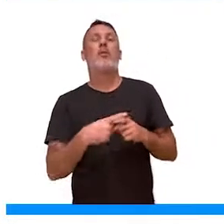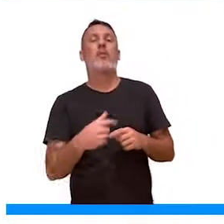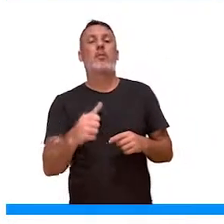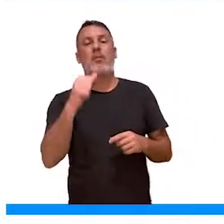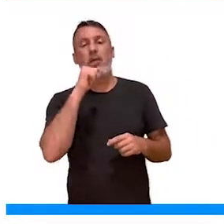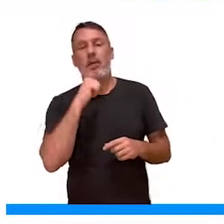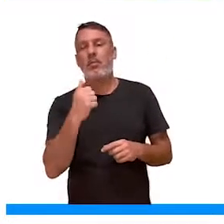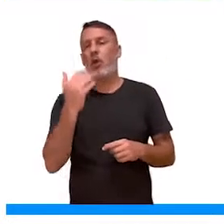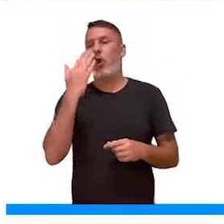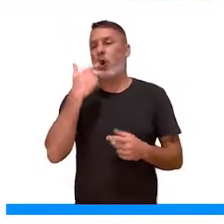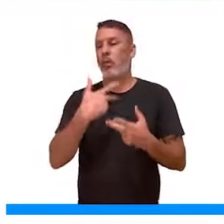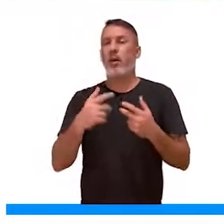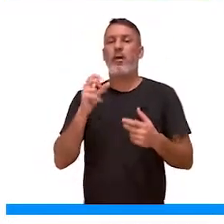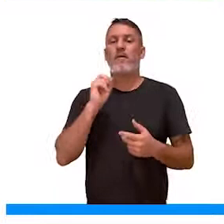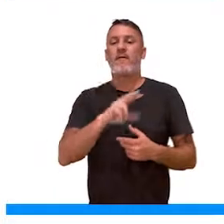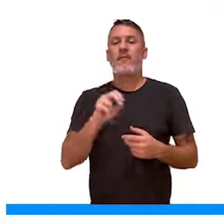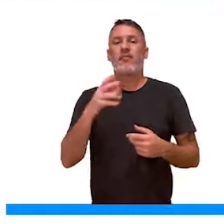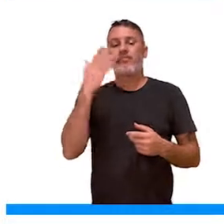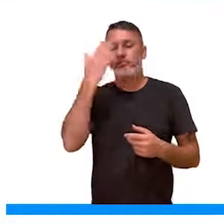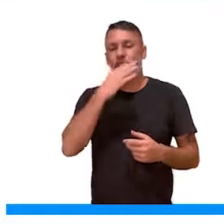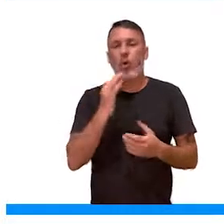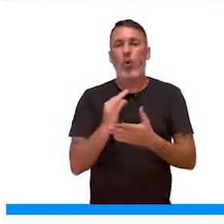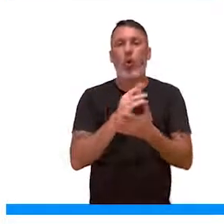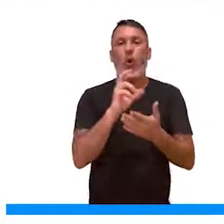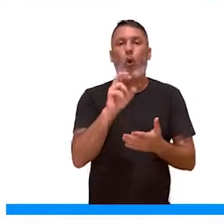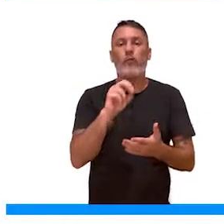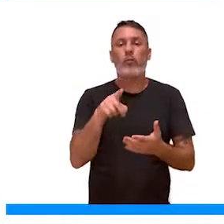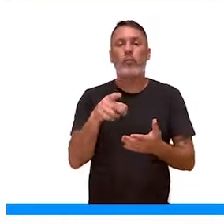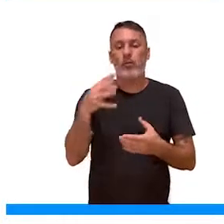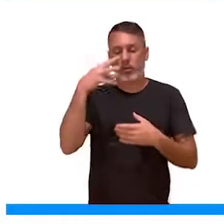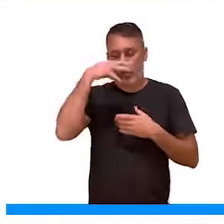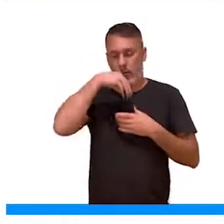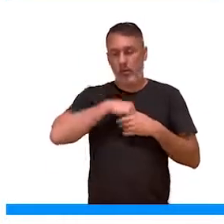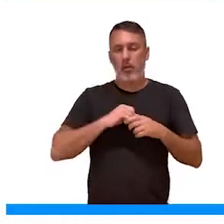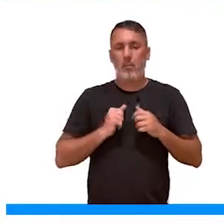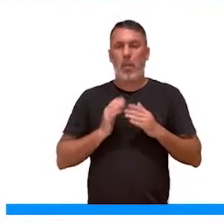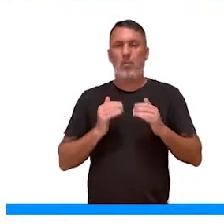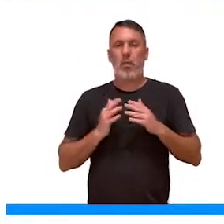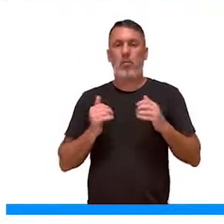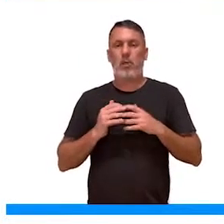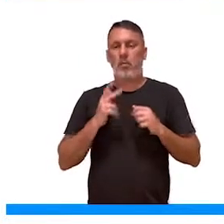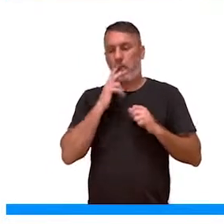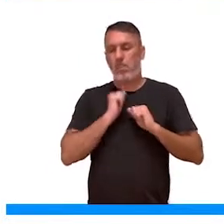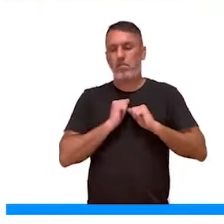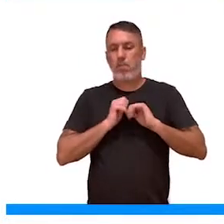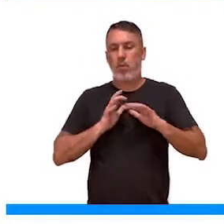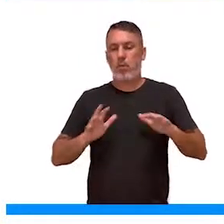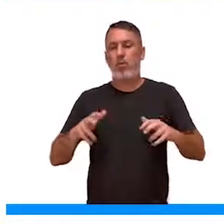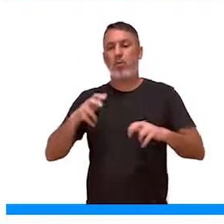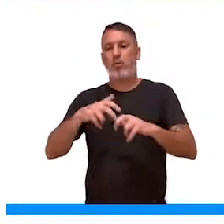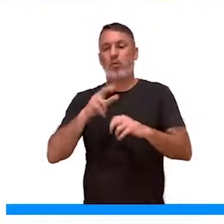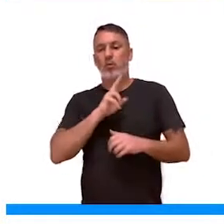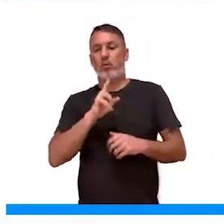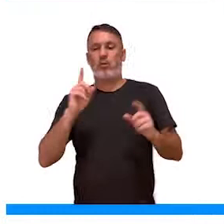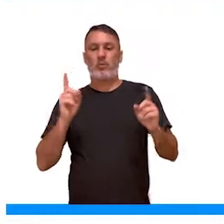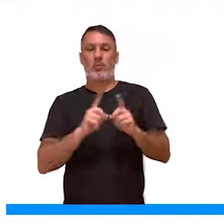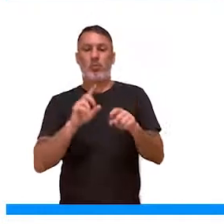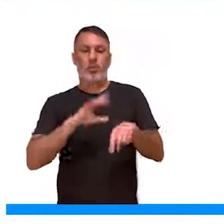os ovos, né? Com os ovinhos que vão eclodir dentro do corpo, virando cisticercos. Por isso que o nome